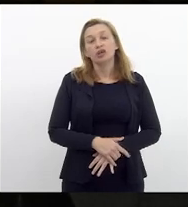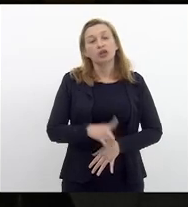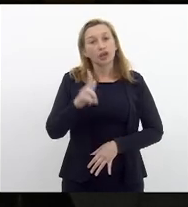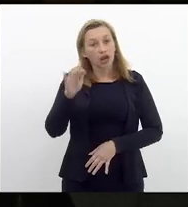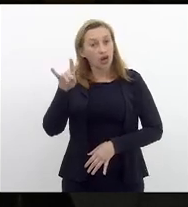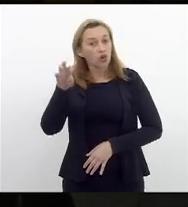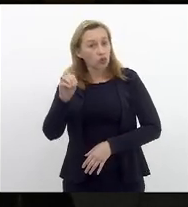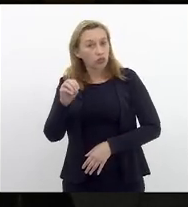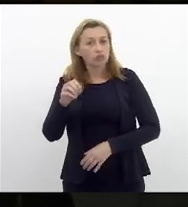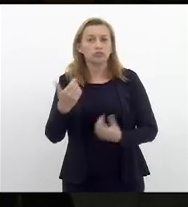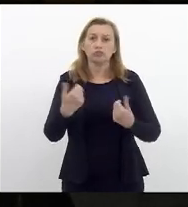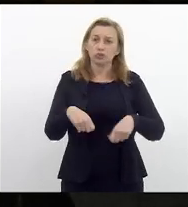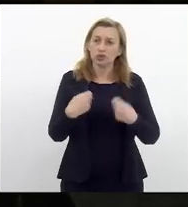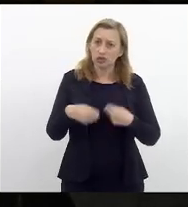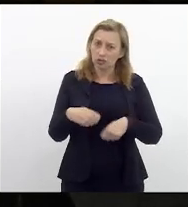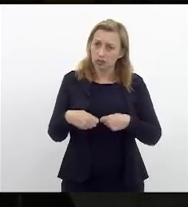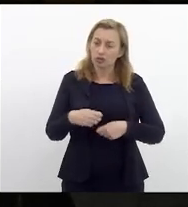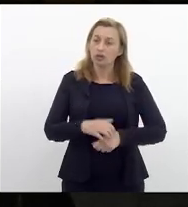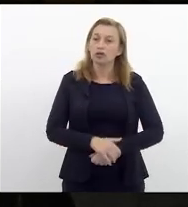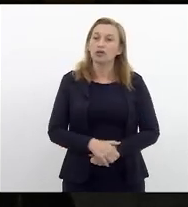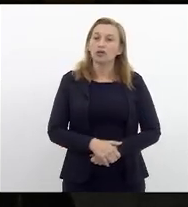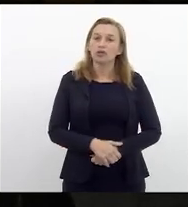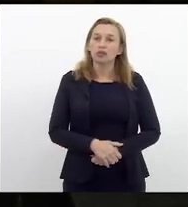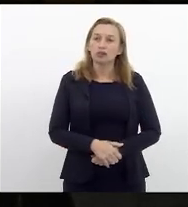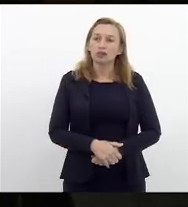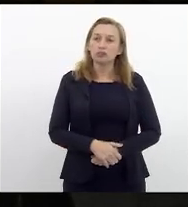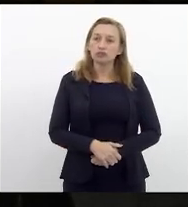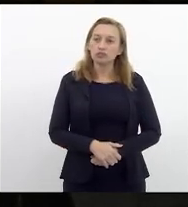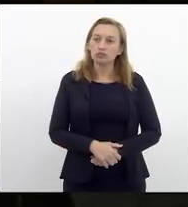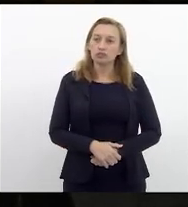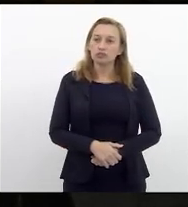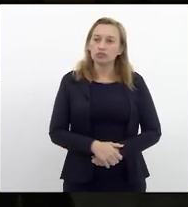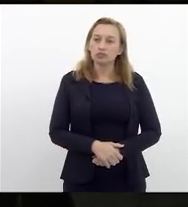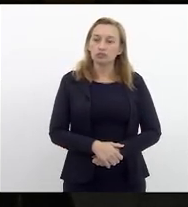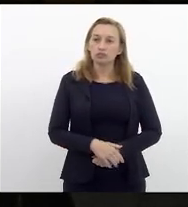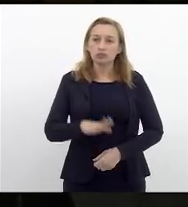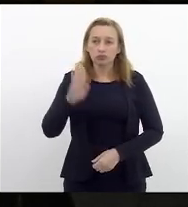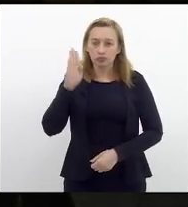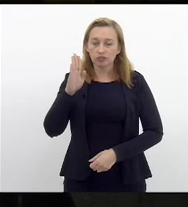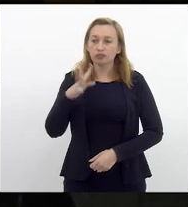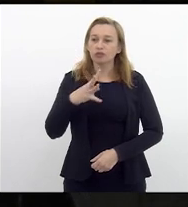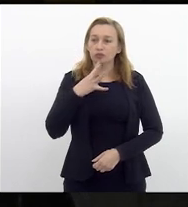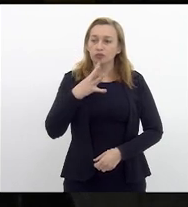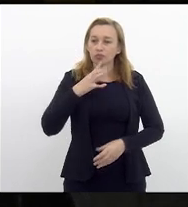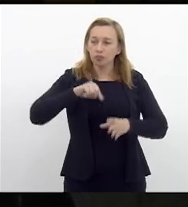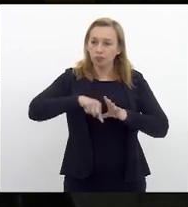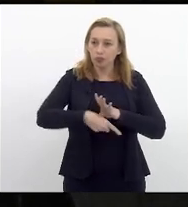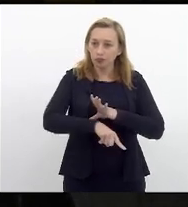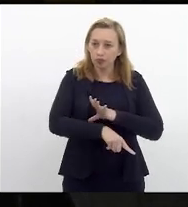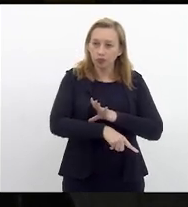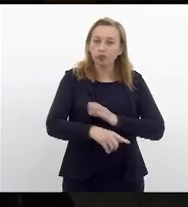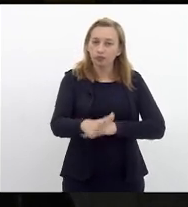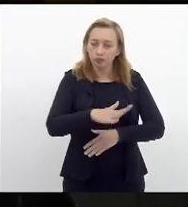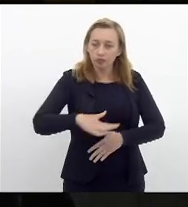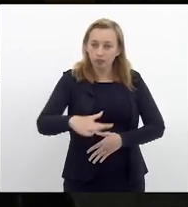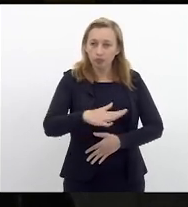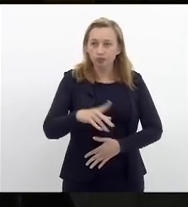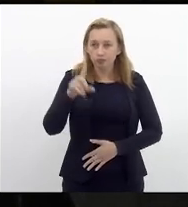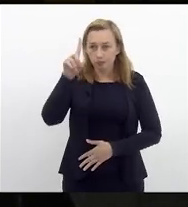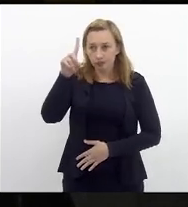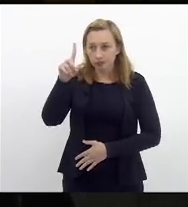necessita que o candidato tenha profundos conhecimentos da área de